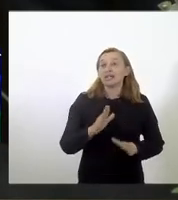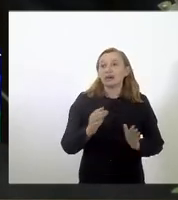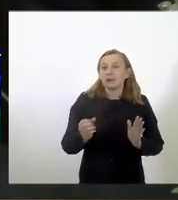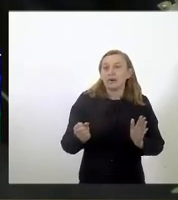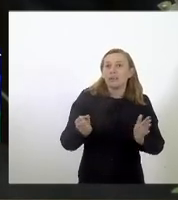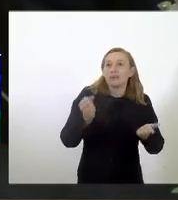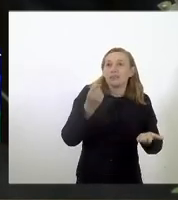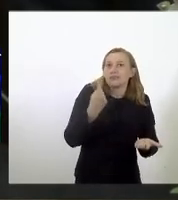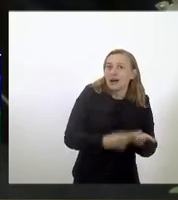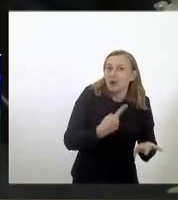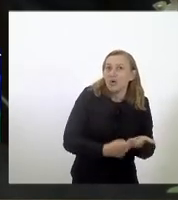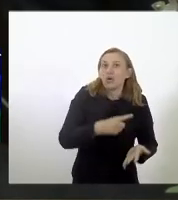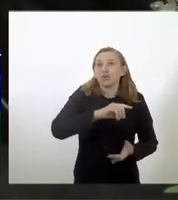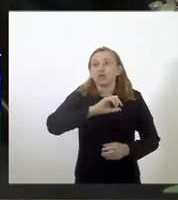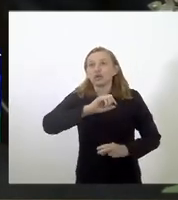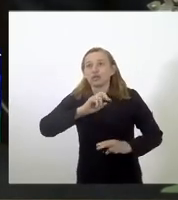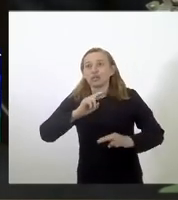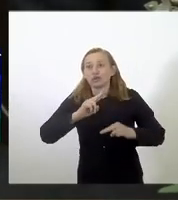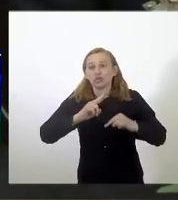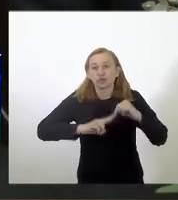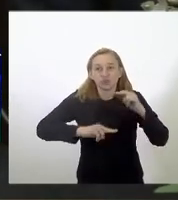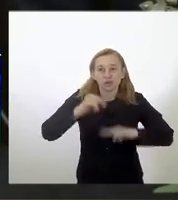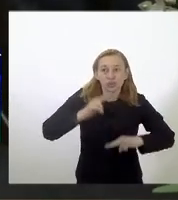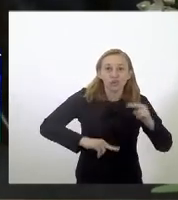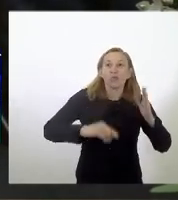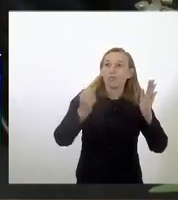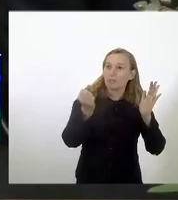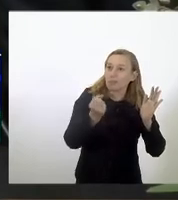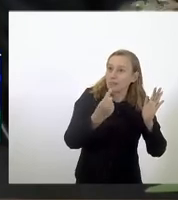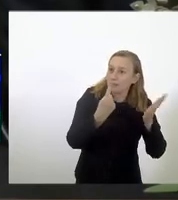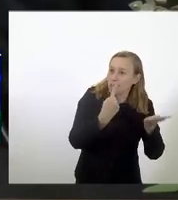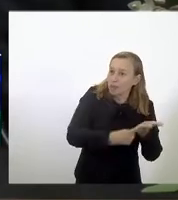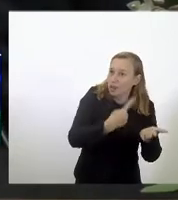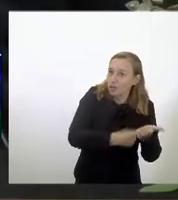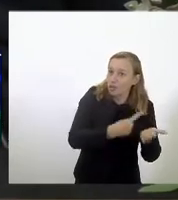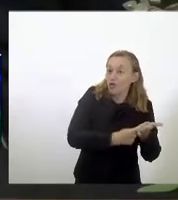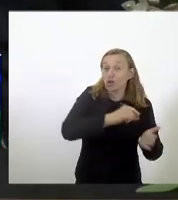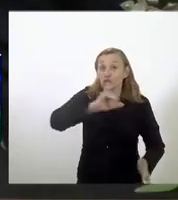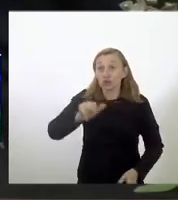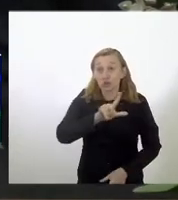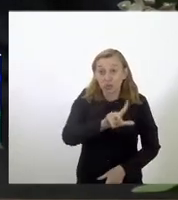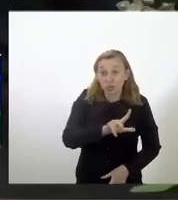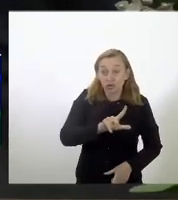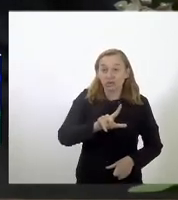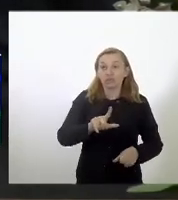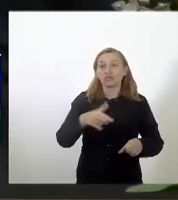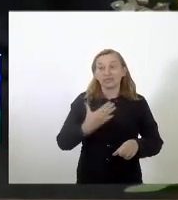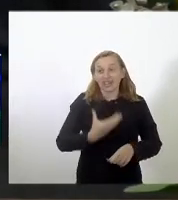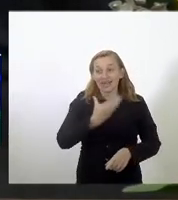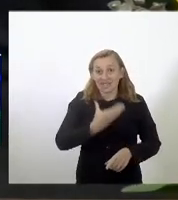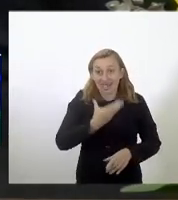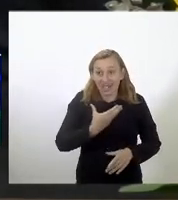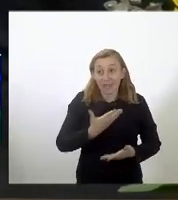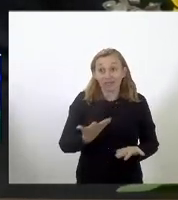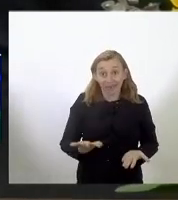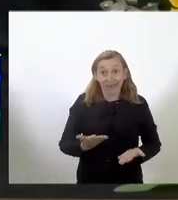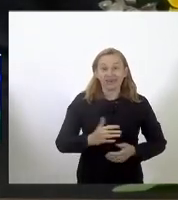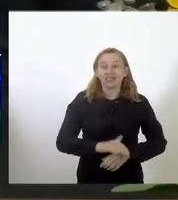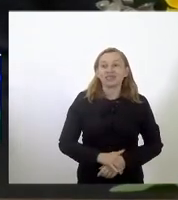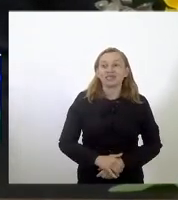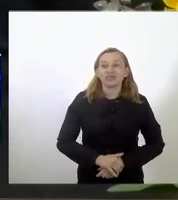marca dezembro, falei, vou entrar, se eu não entrar, então vim para cá na segunda semana de